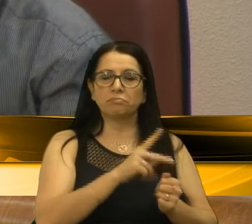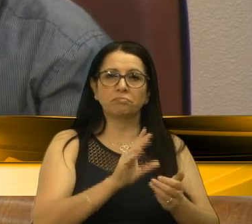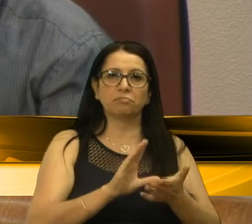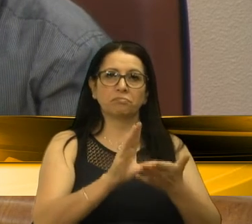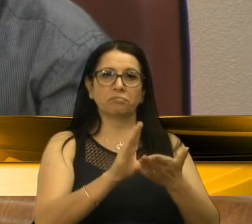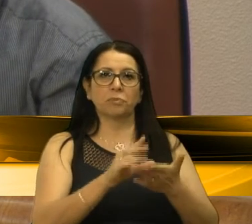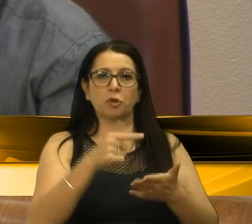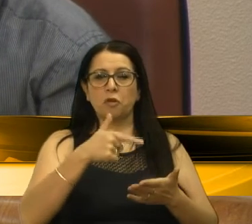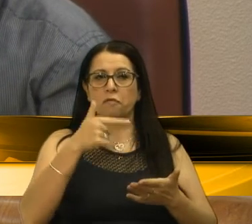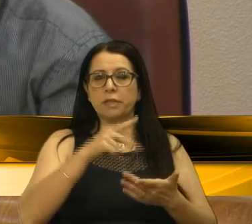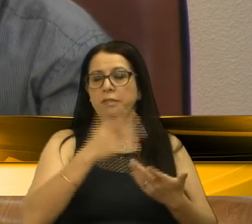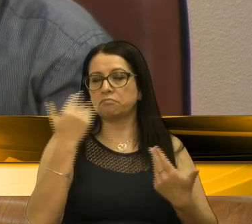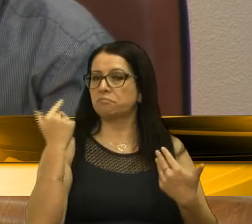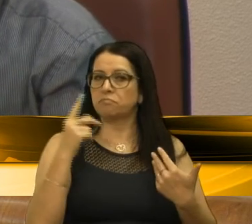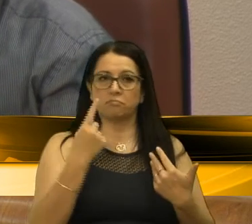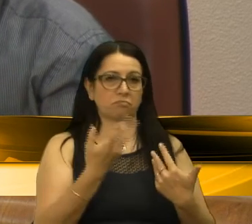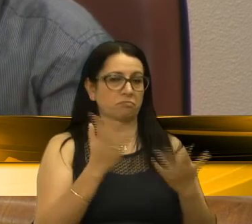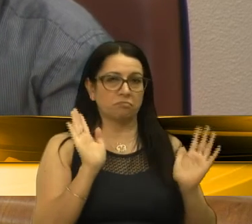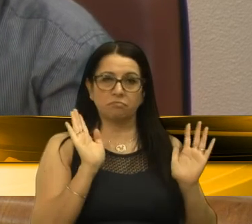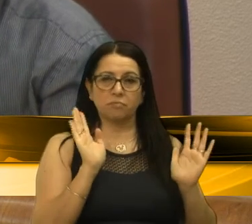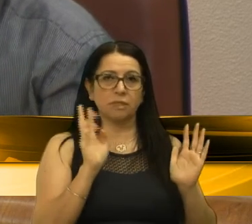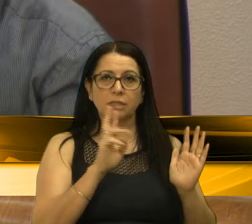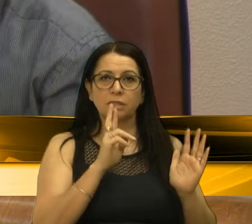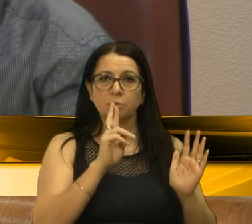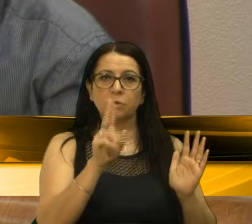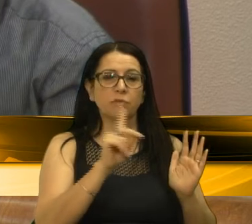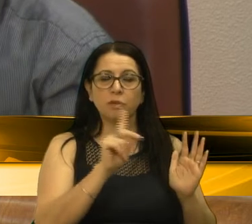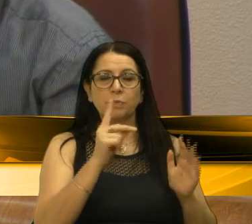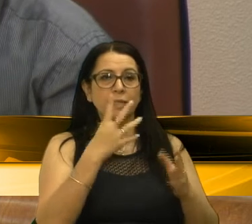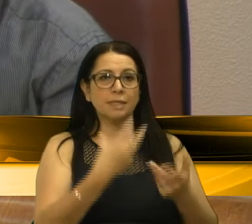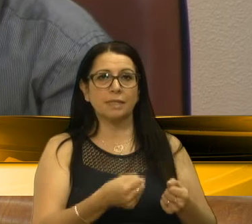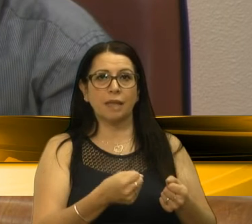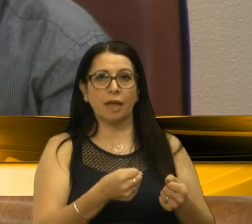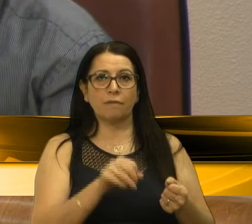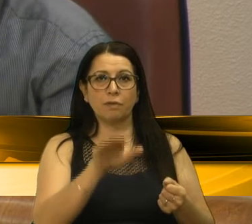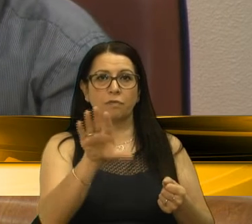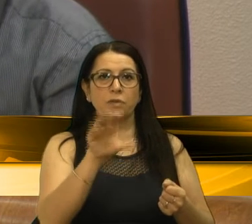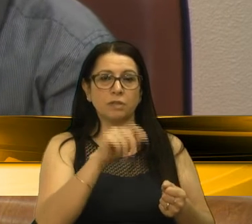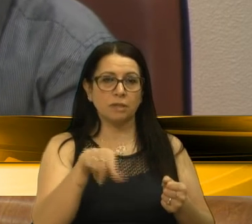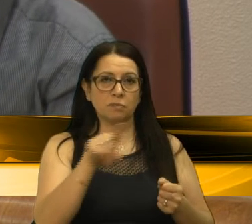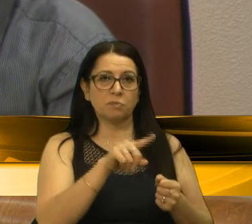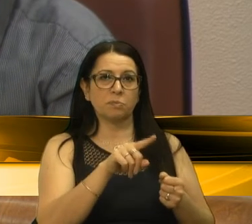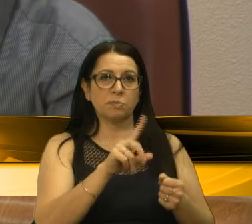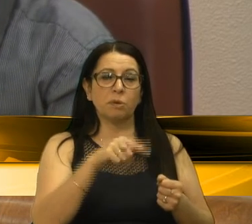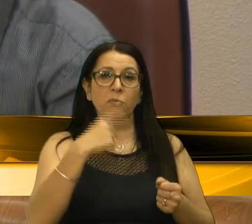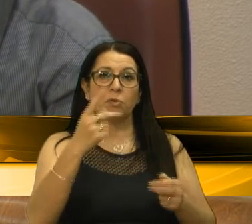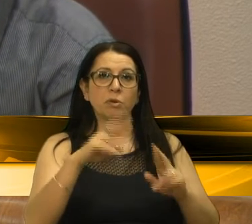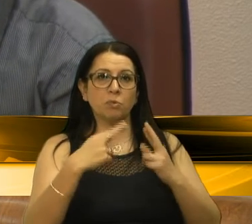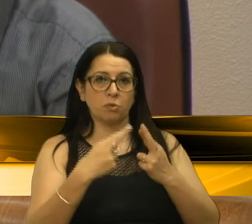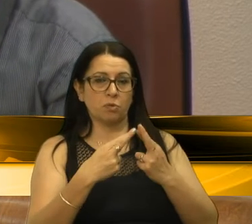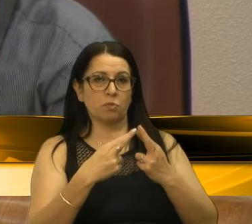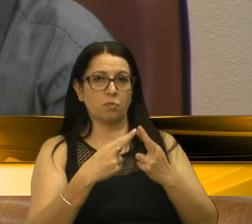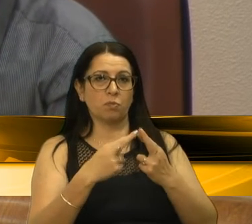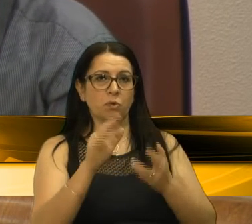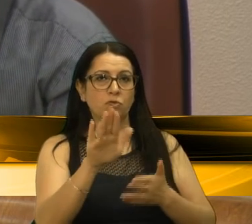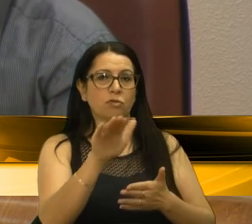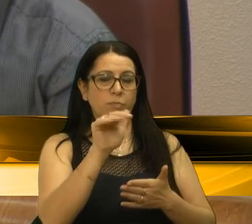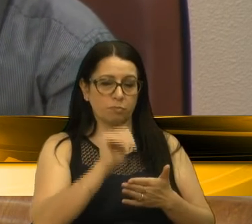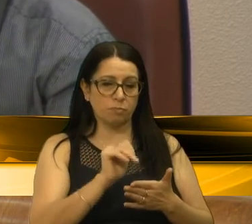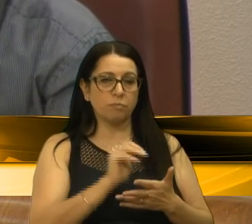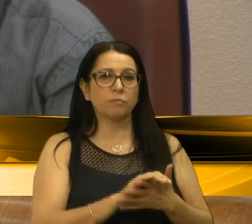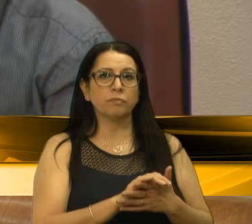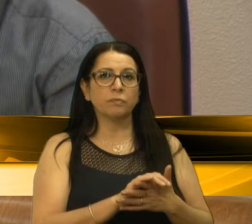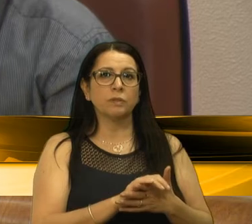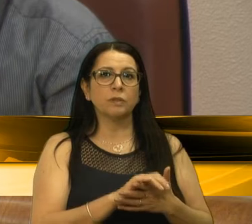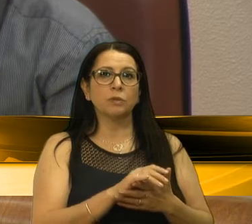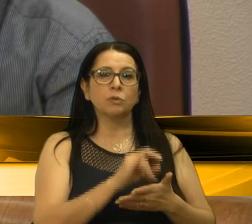foi a vice na época, um dos dois. Respondeu dizendo que não acatava a convocação extraordinária e jogava para a próxima reunião ordinária do Conselho a convocação. Esse